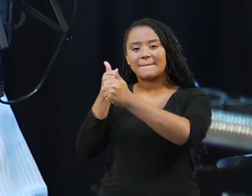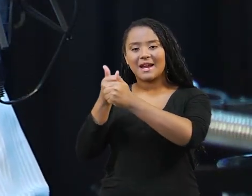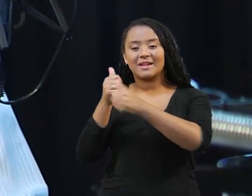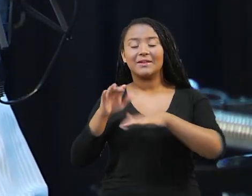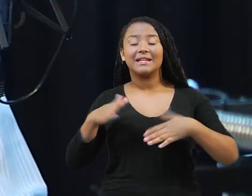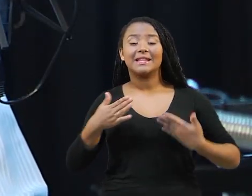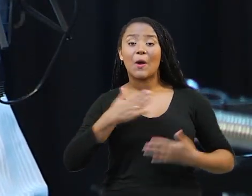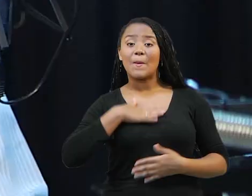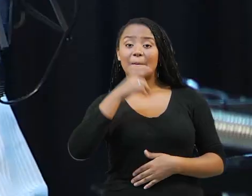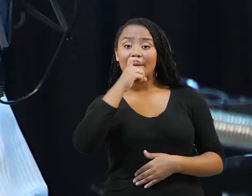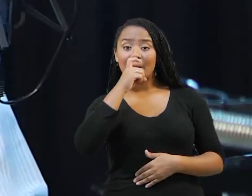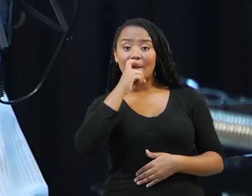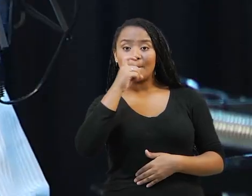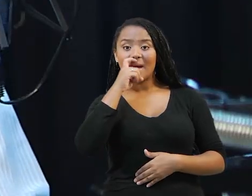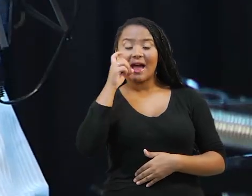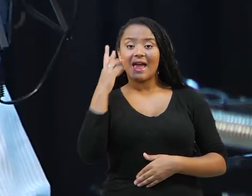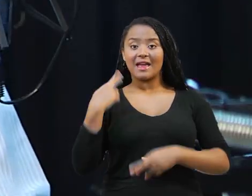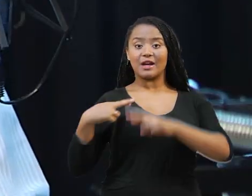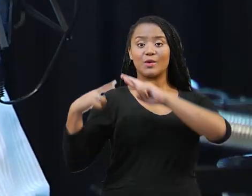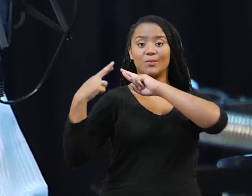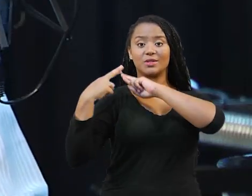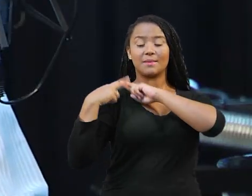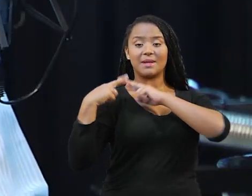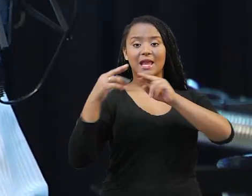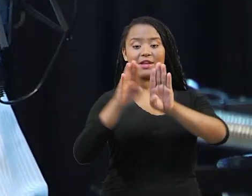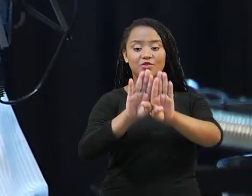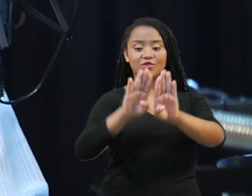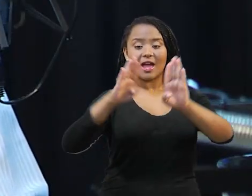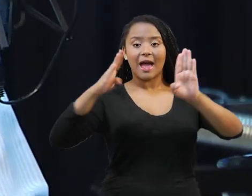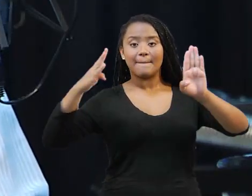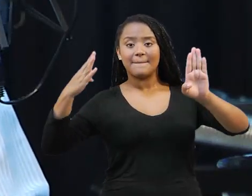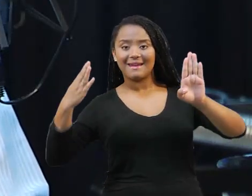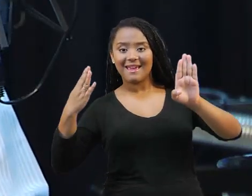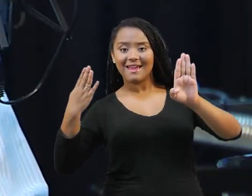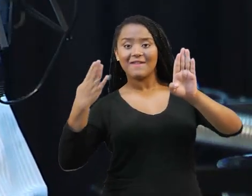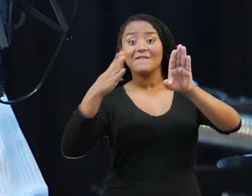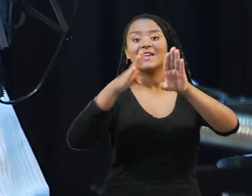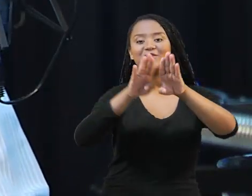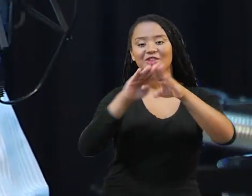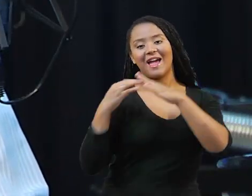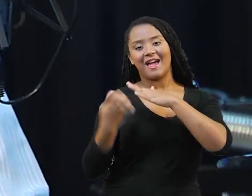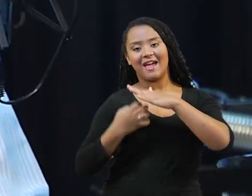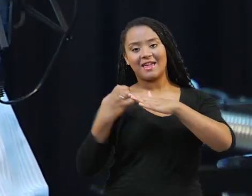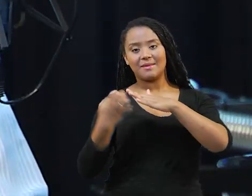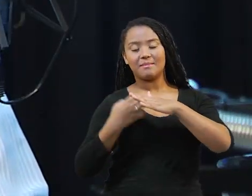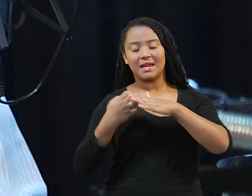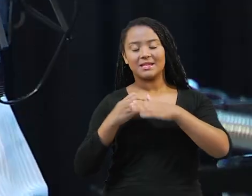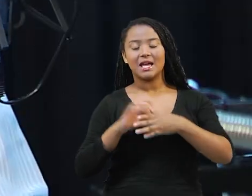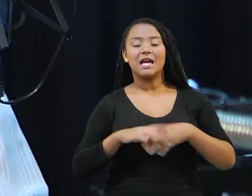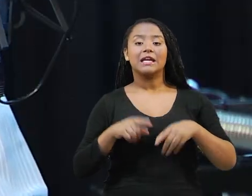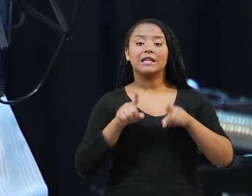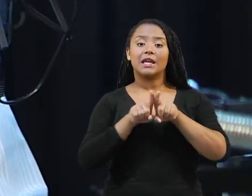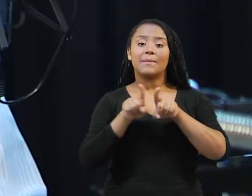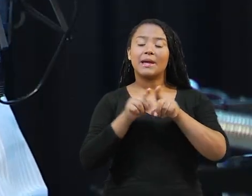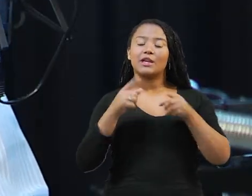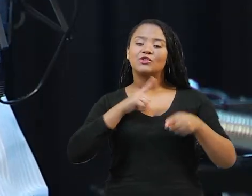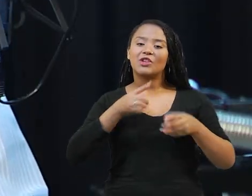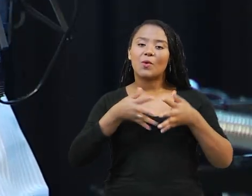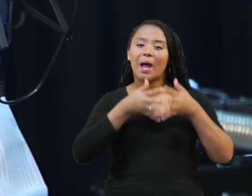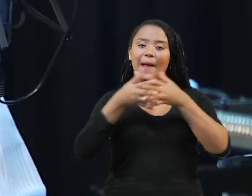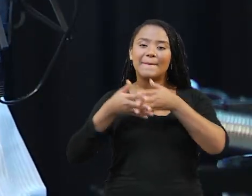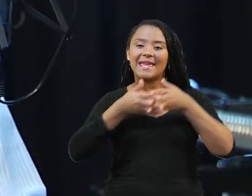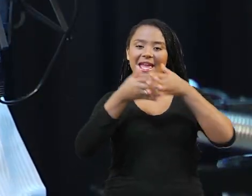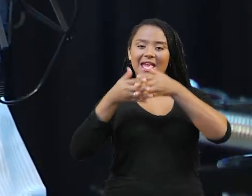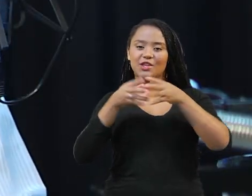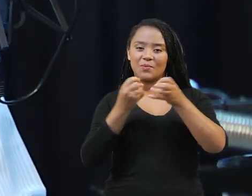e fechavam a loja e recebia os caminhoneiros de noite. Então, e aos 5 anos eu aprendi a andar de bicicleta ali mesmo, quase que no